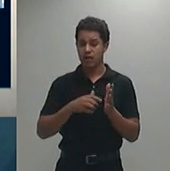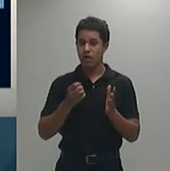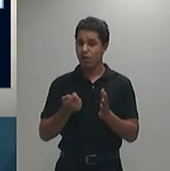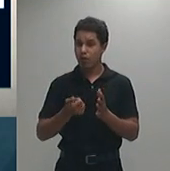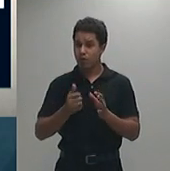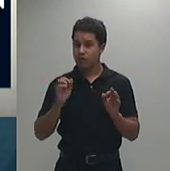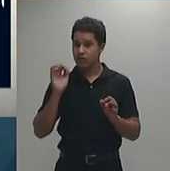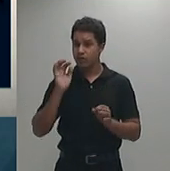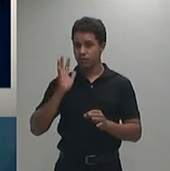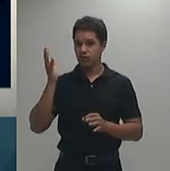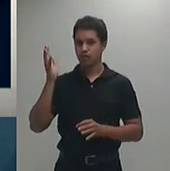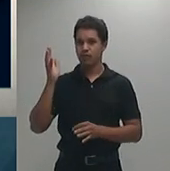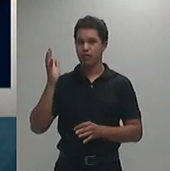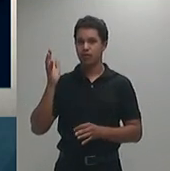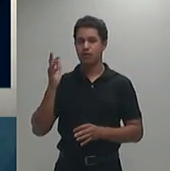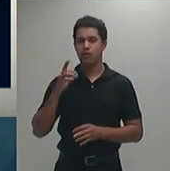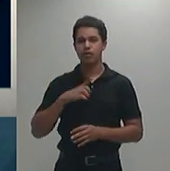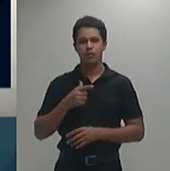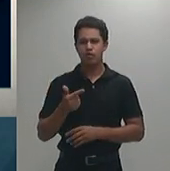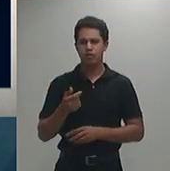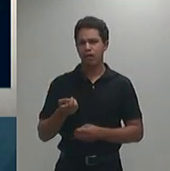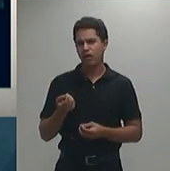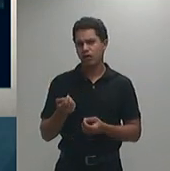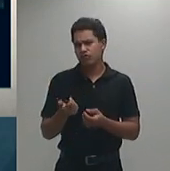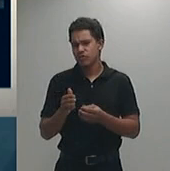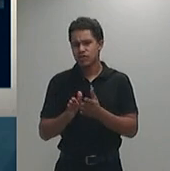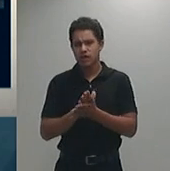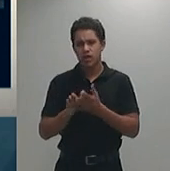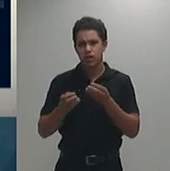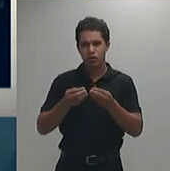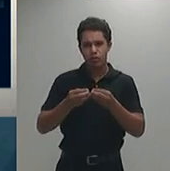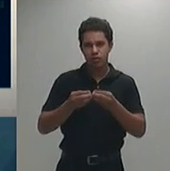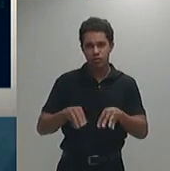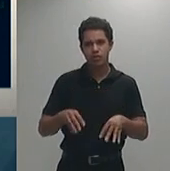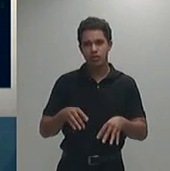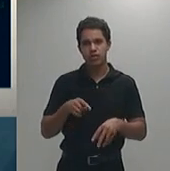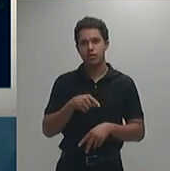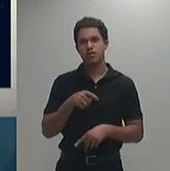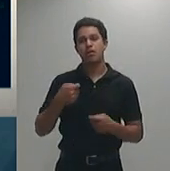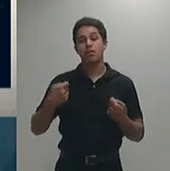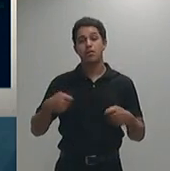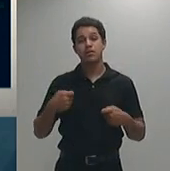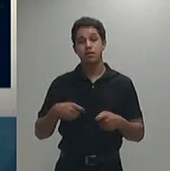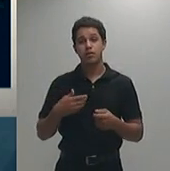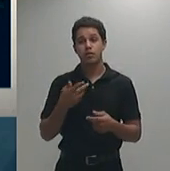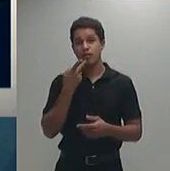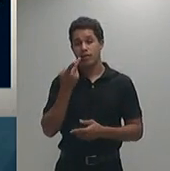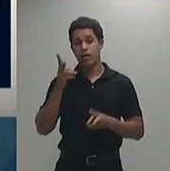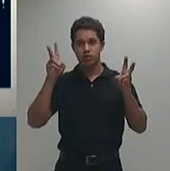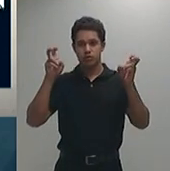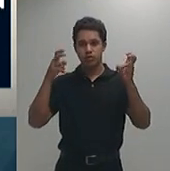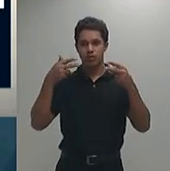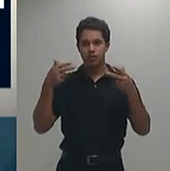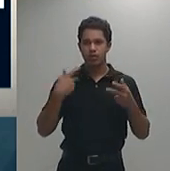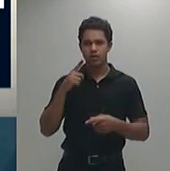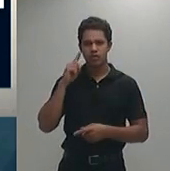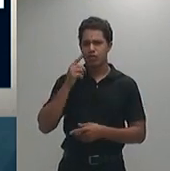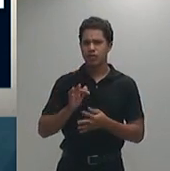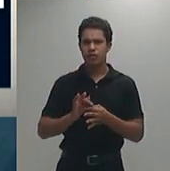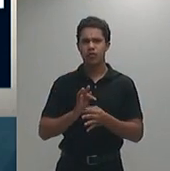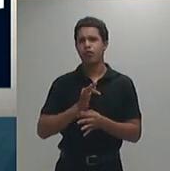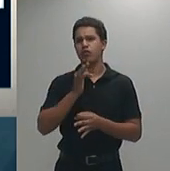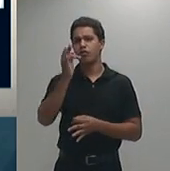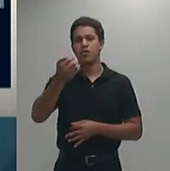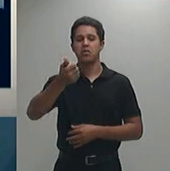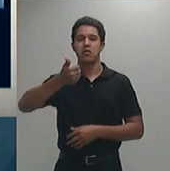e portanto no ar prejuízo e ali precisamos debater uma tese eu estou adiando para a